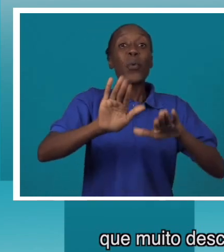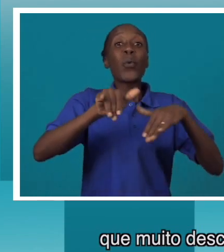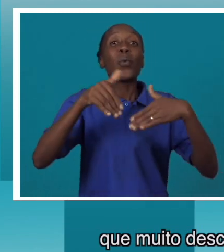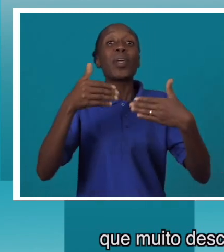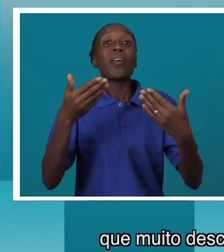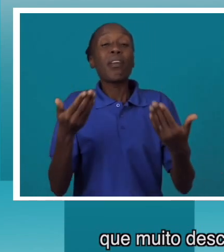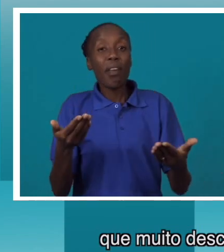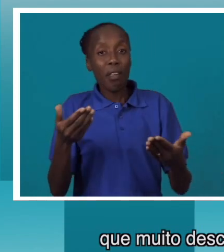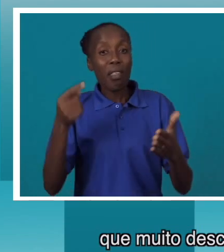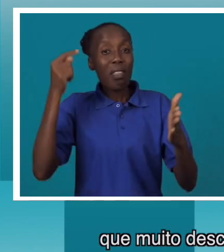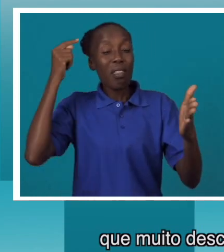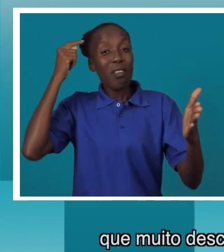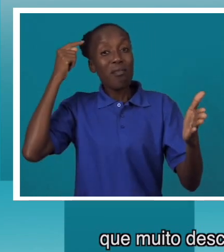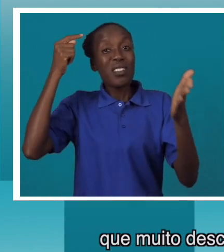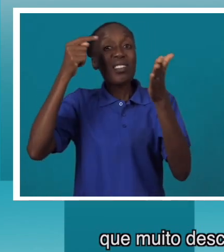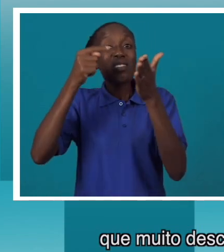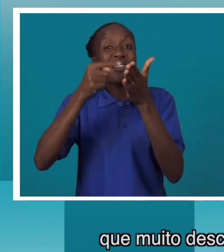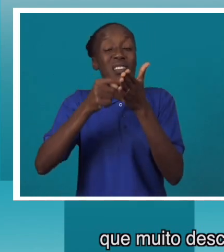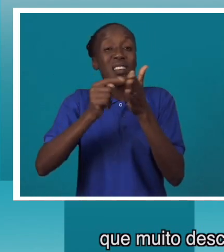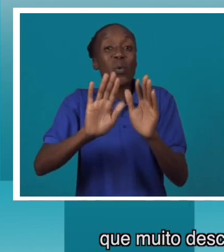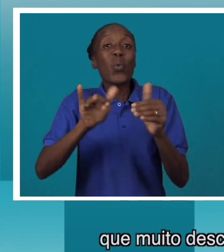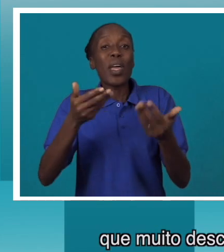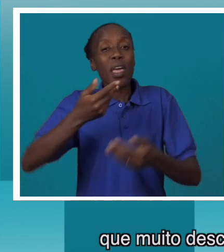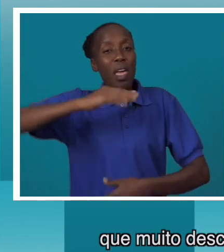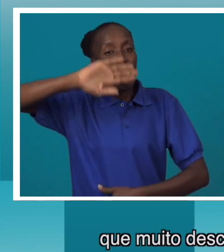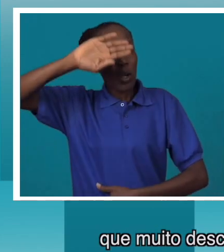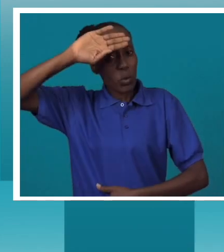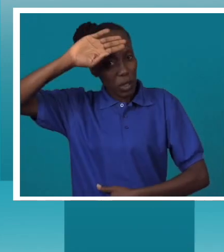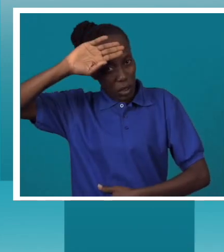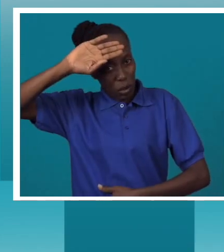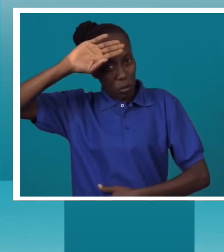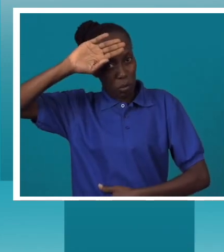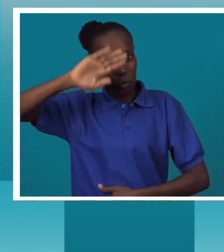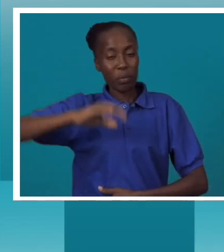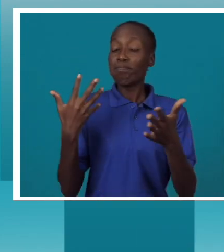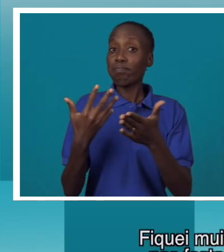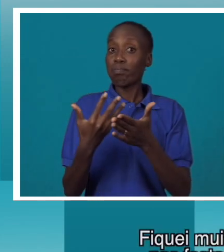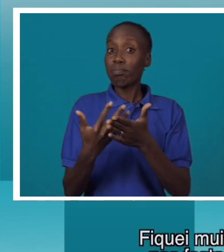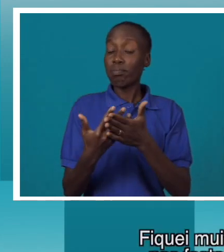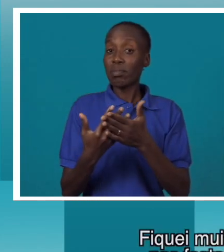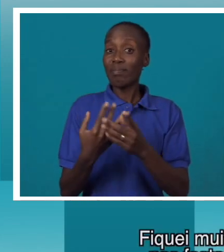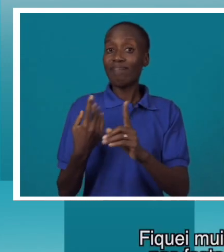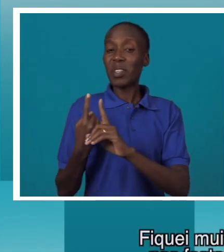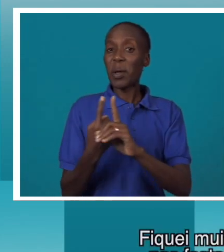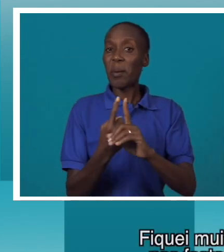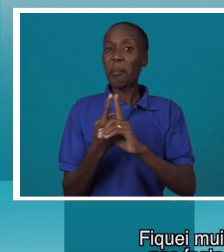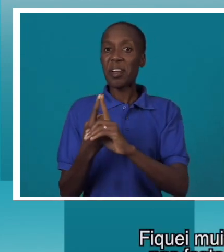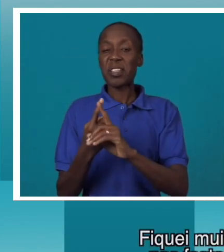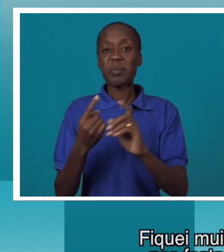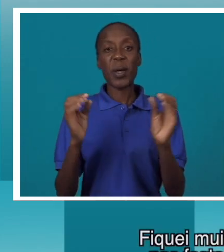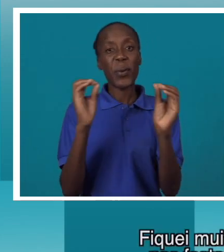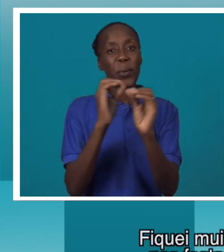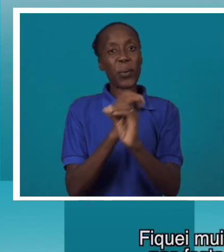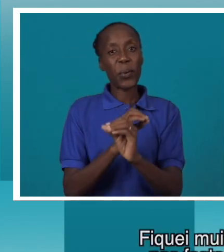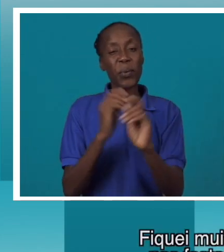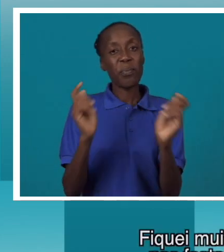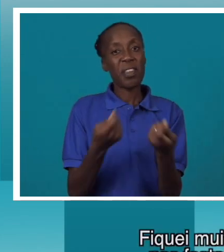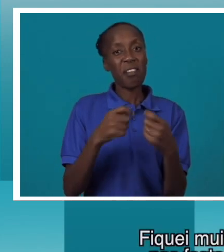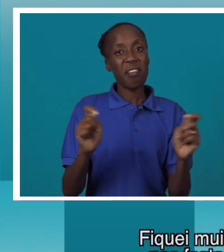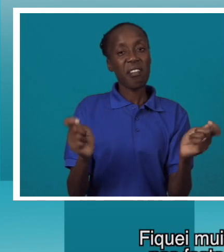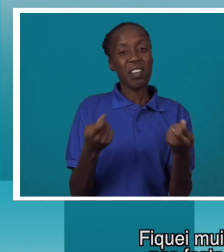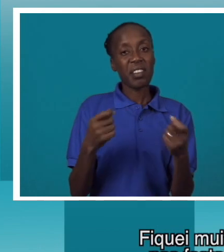o que é o que é autismo. Eu fiquei muito tempo sem poder participar